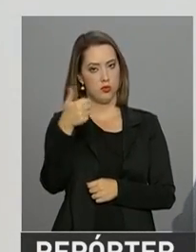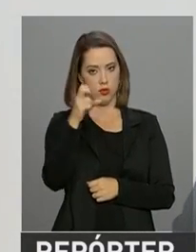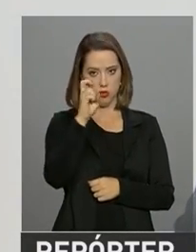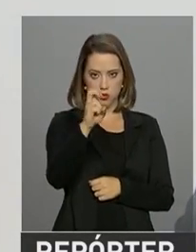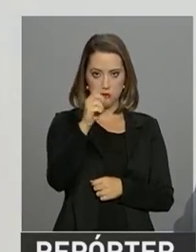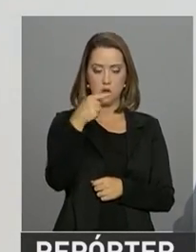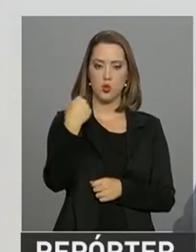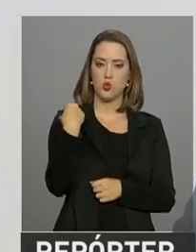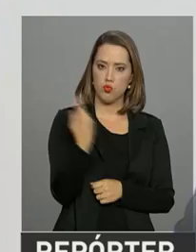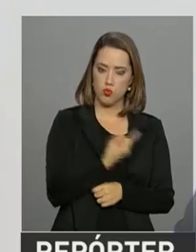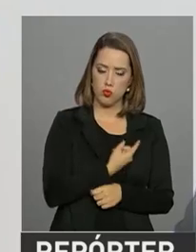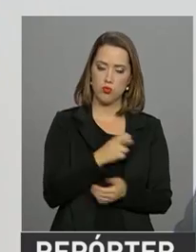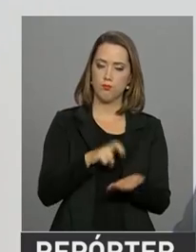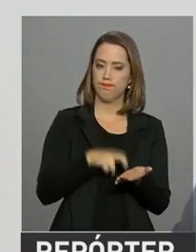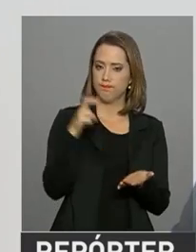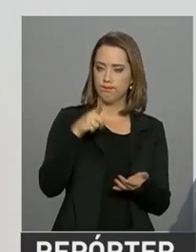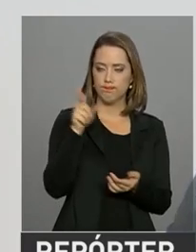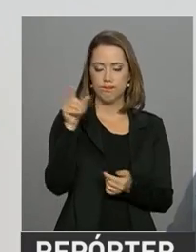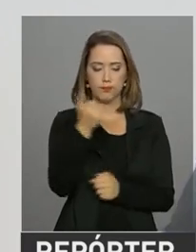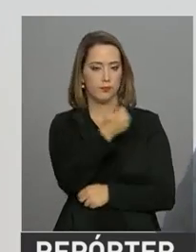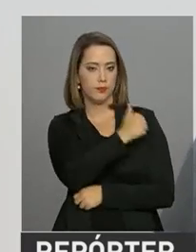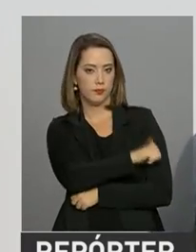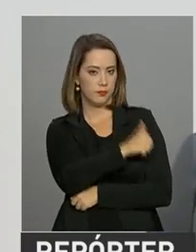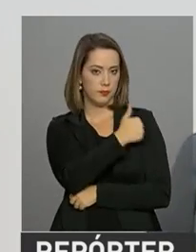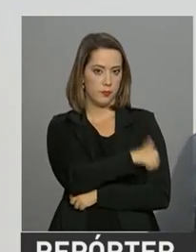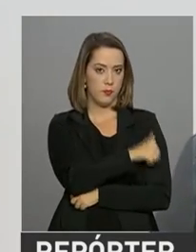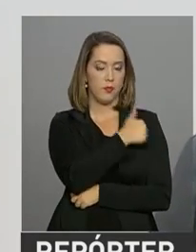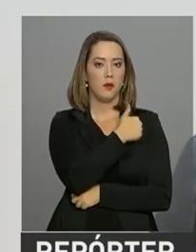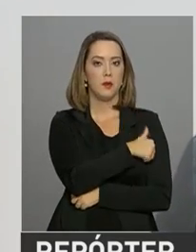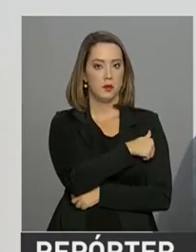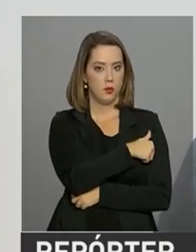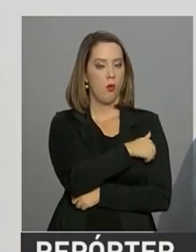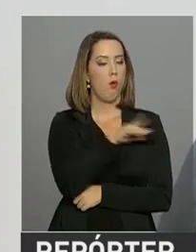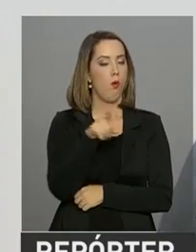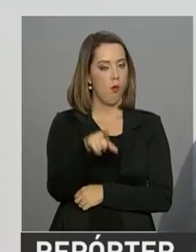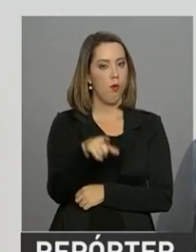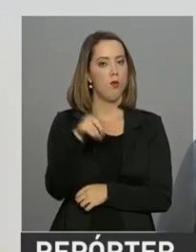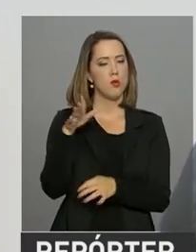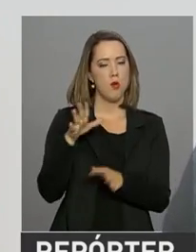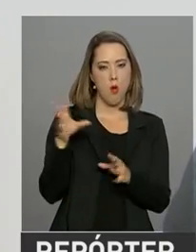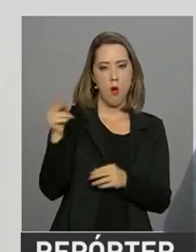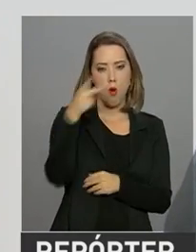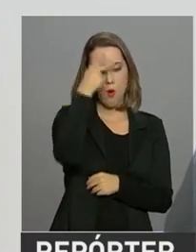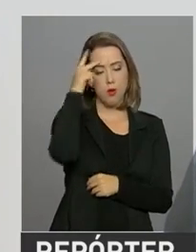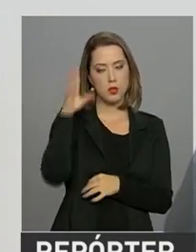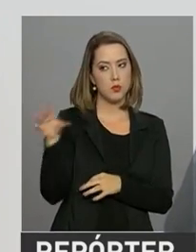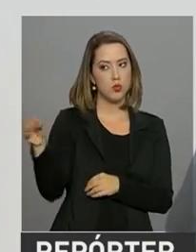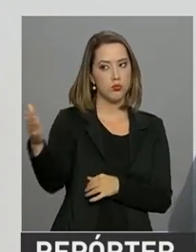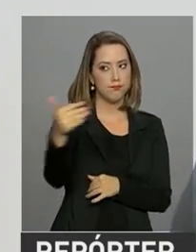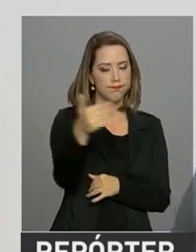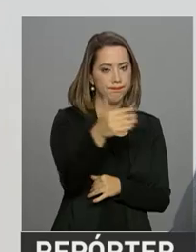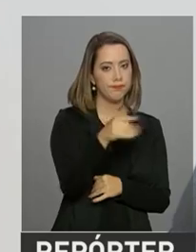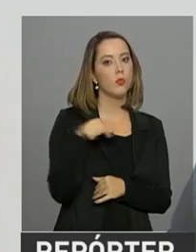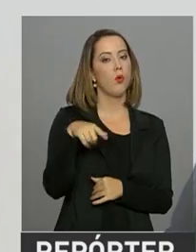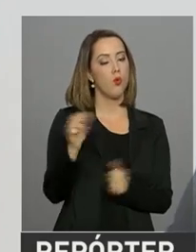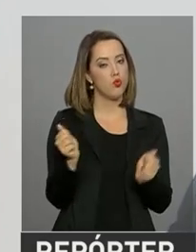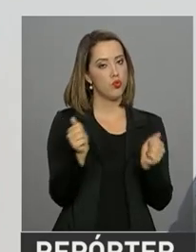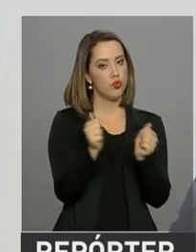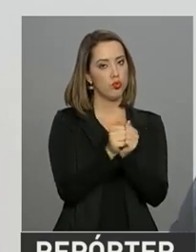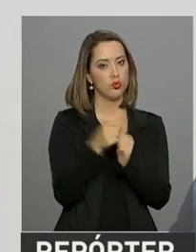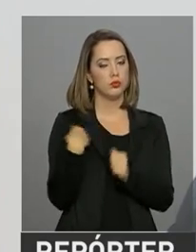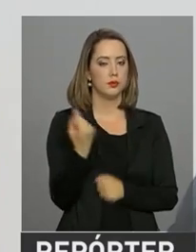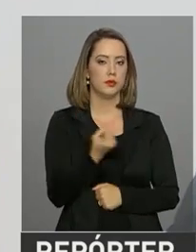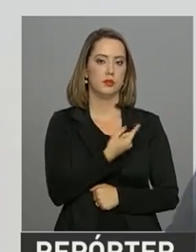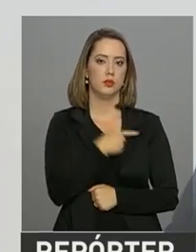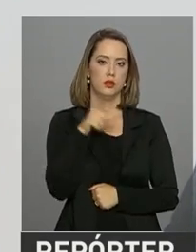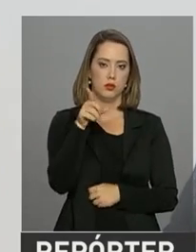nós sairemos pela manhã daqui vamos ao Rio de Janeiro talvez a maior parte dos que estão aqui nos acompanharão não é para nós termos este